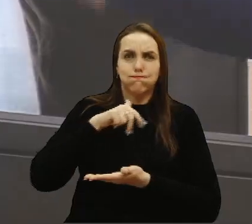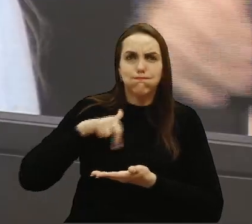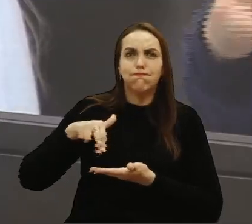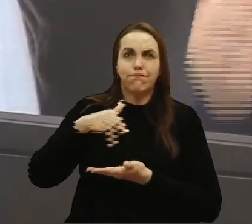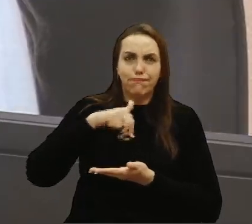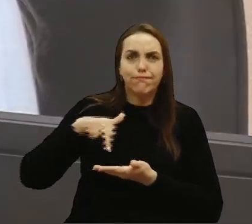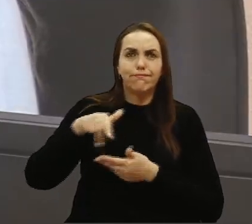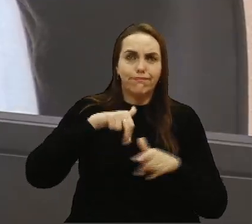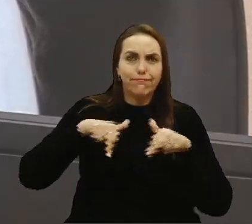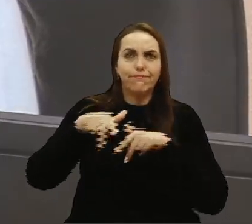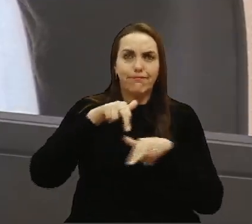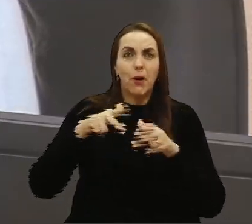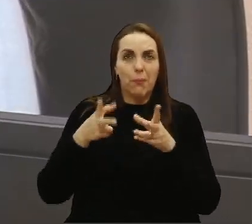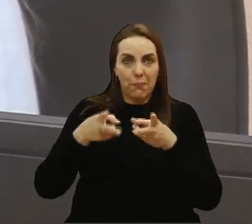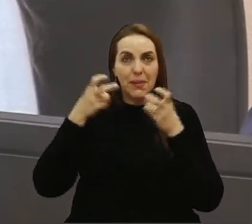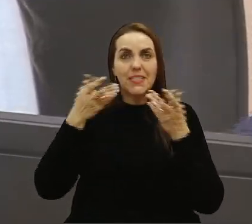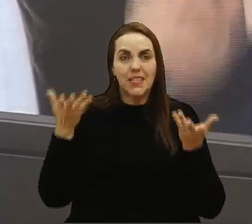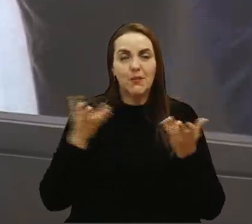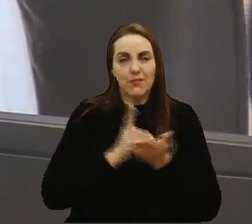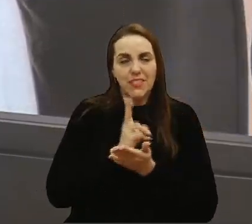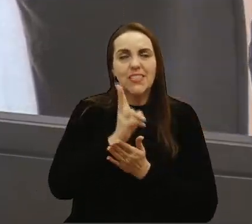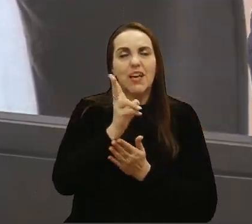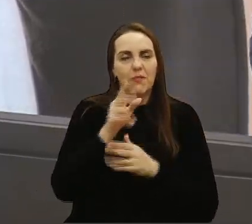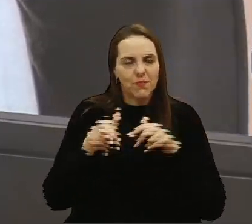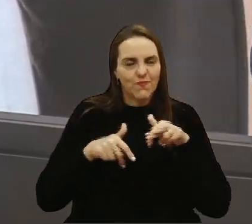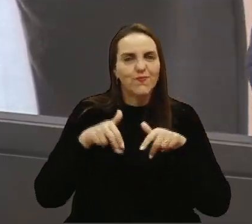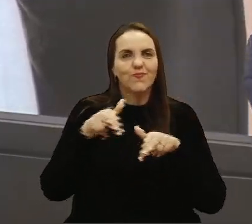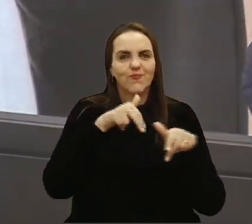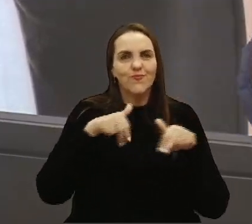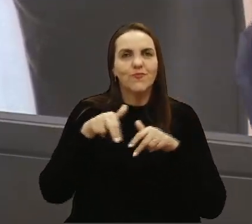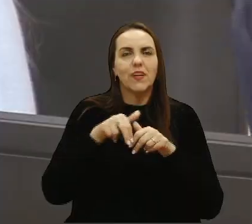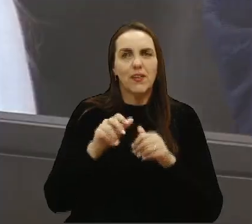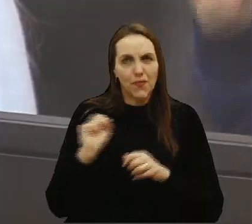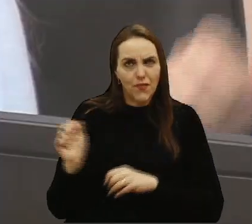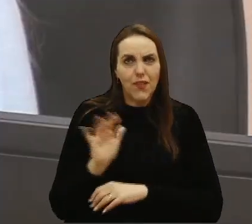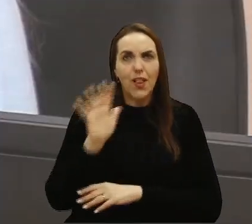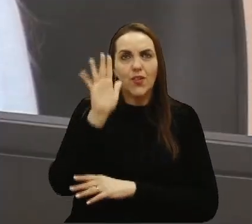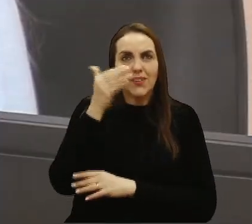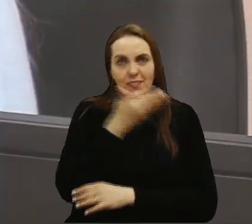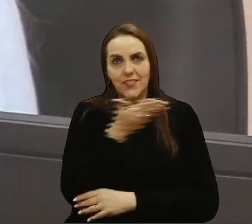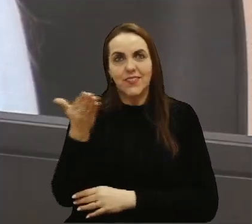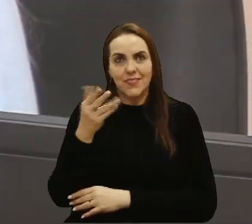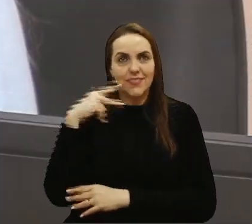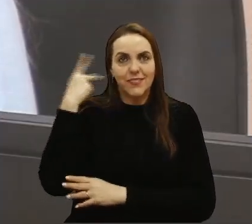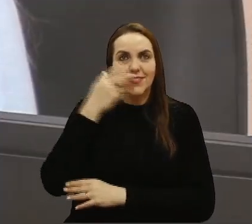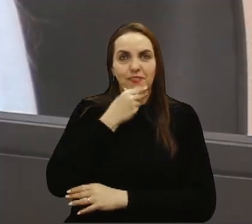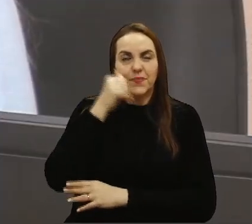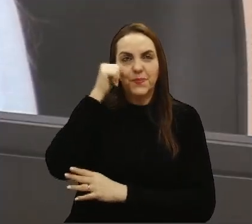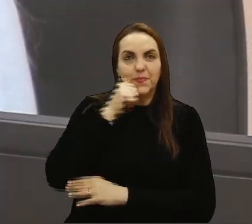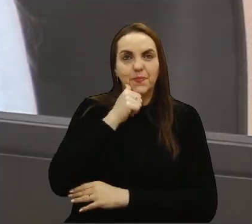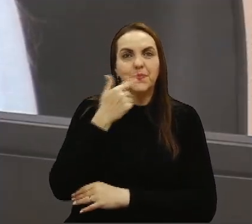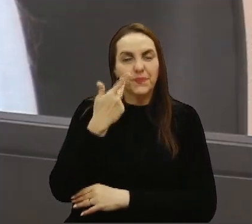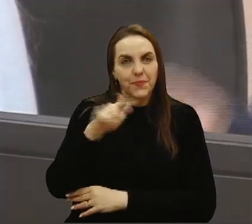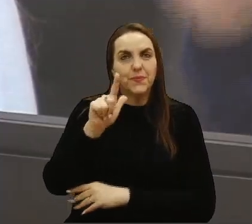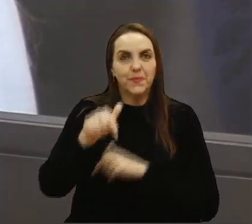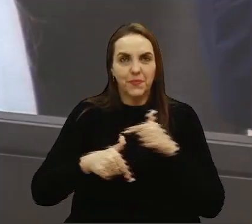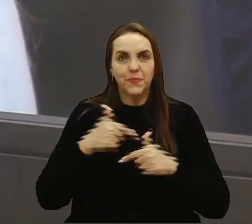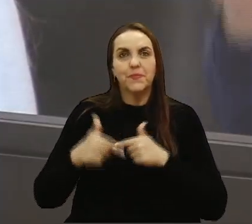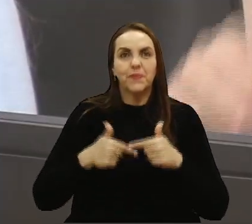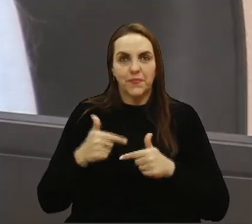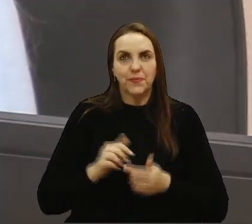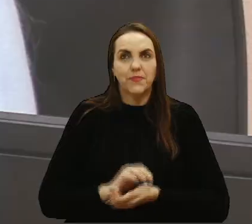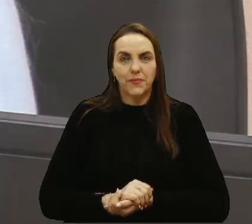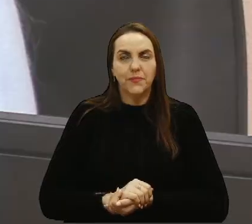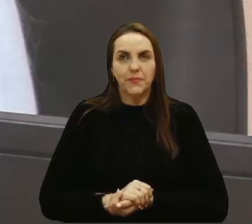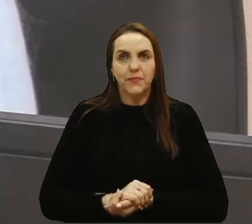troteando, sempre correndo, e isso é importante. Valoriza os vereadores e vereadoras pelo seu trabalho.